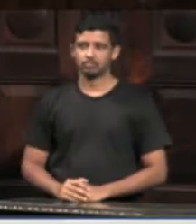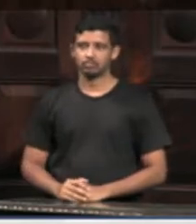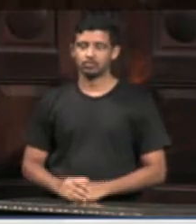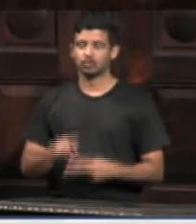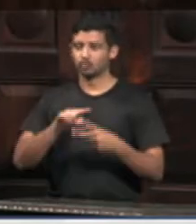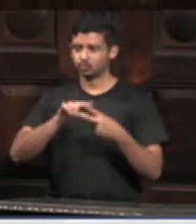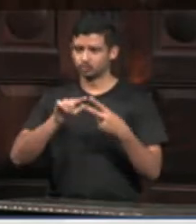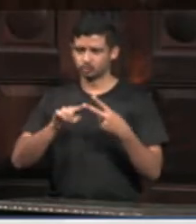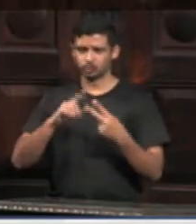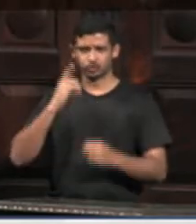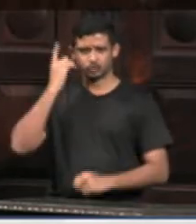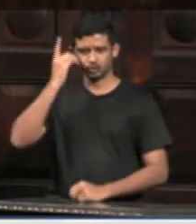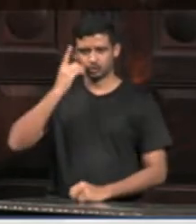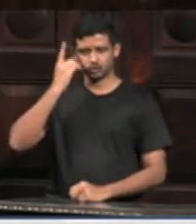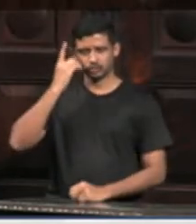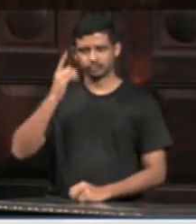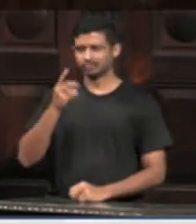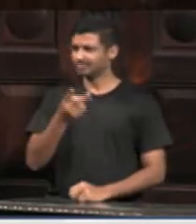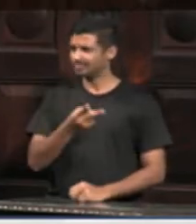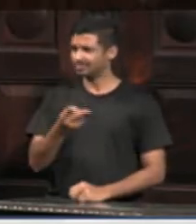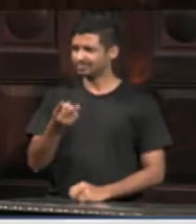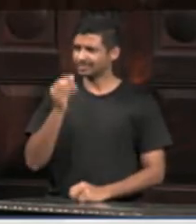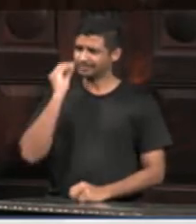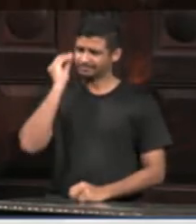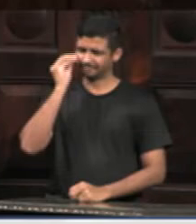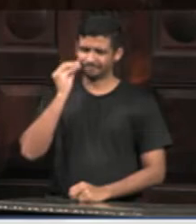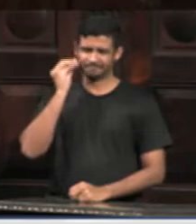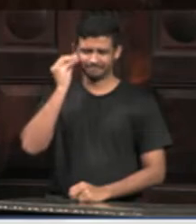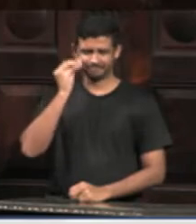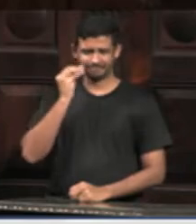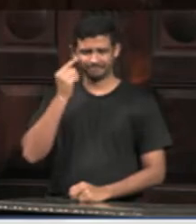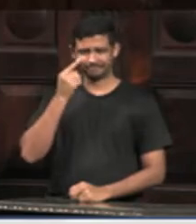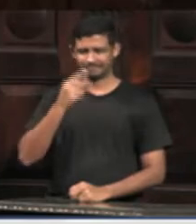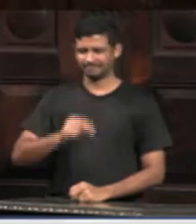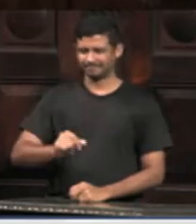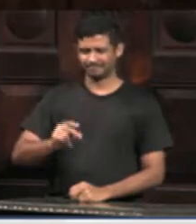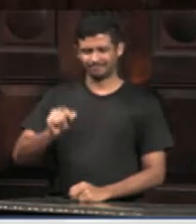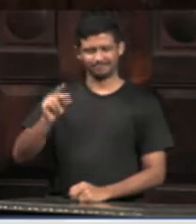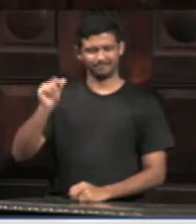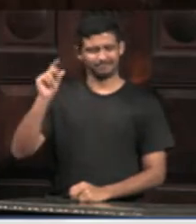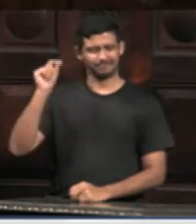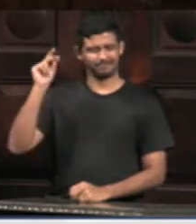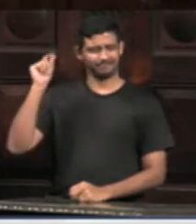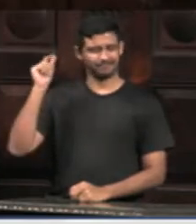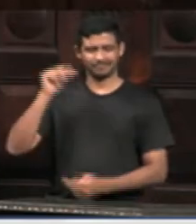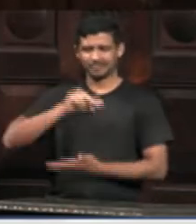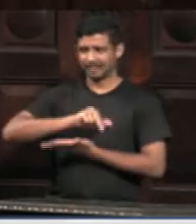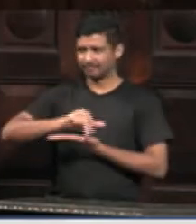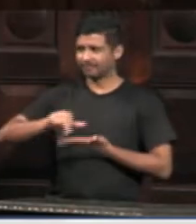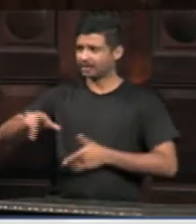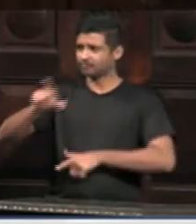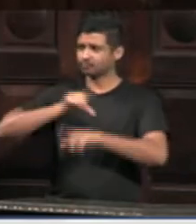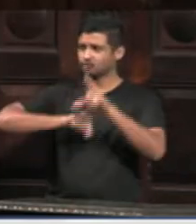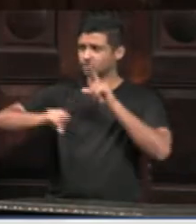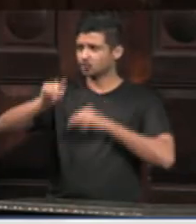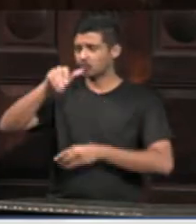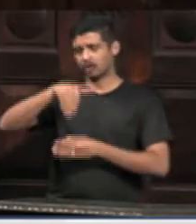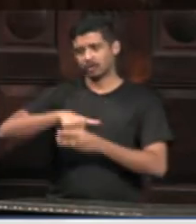deputados experimentados, com muitos mandatos, ouso